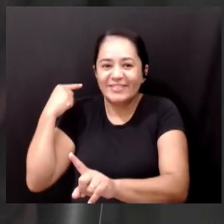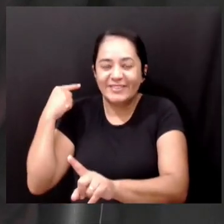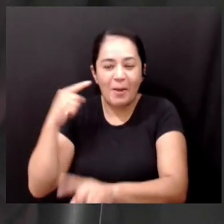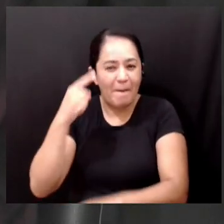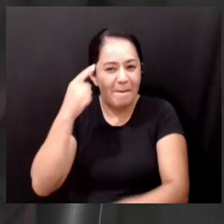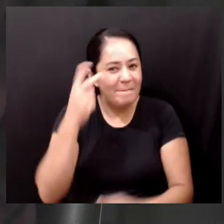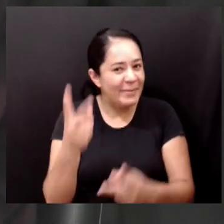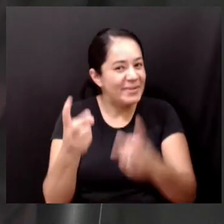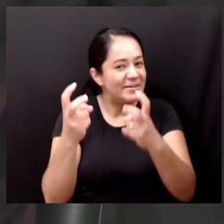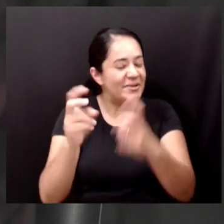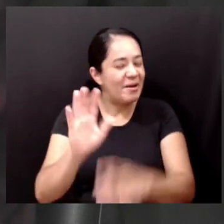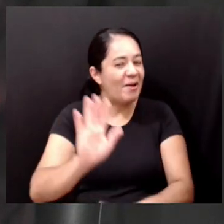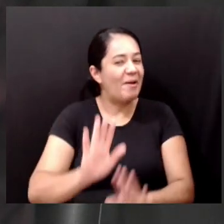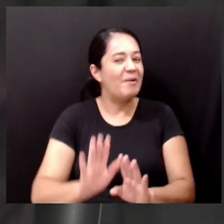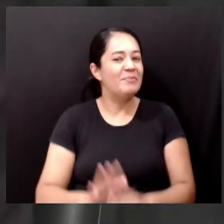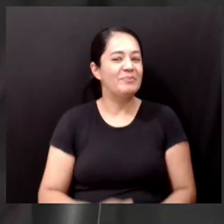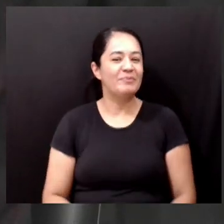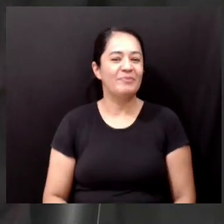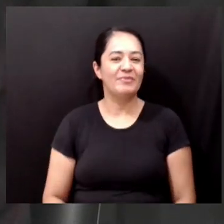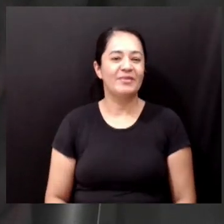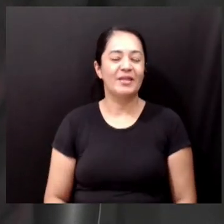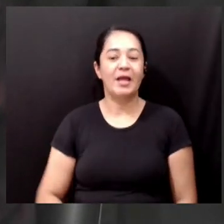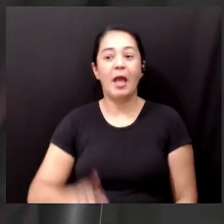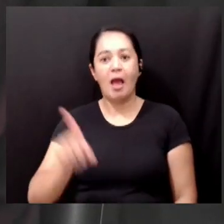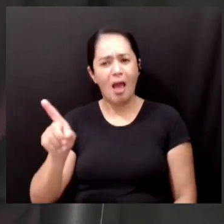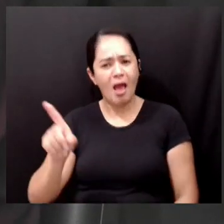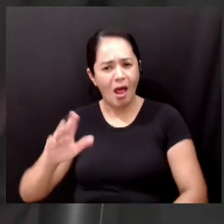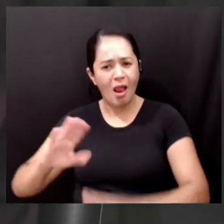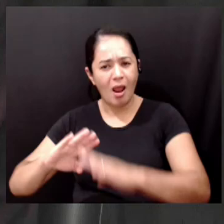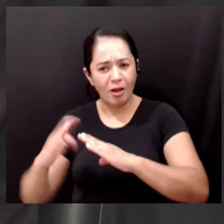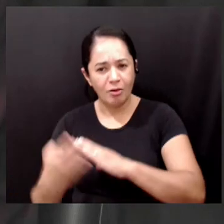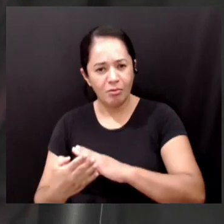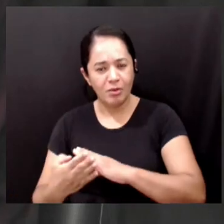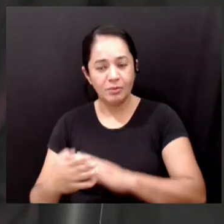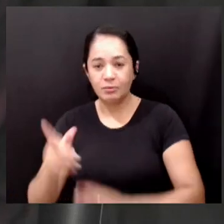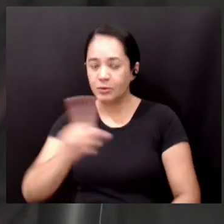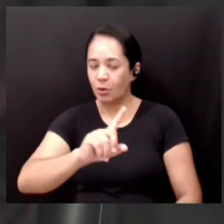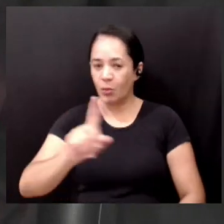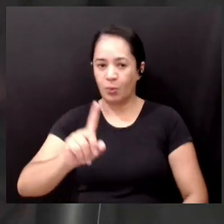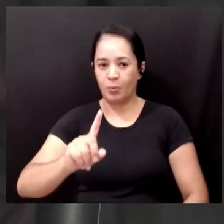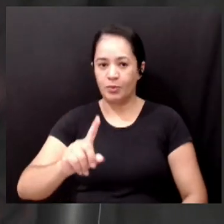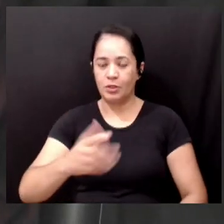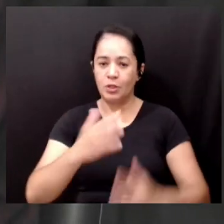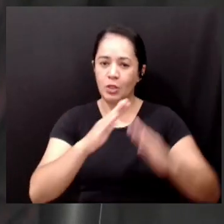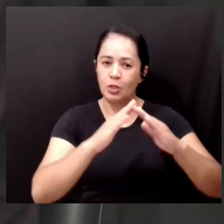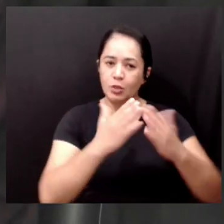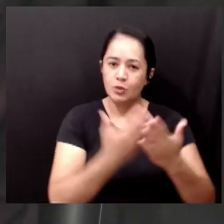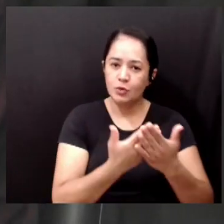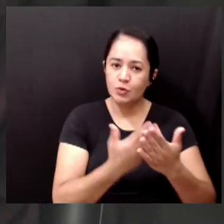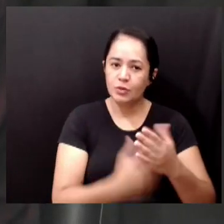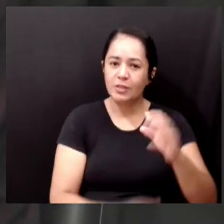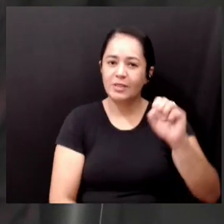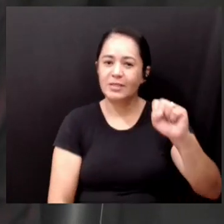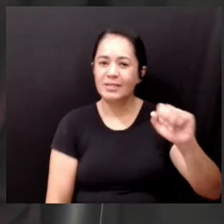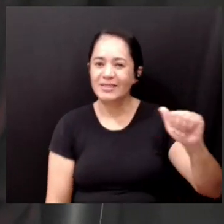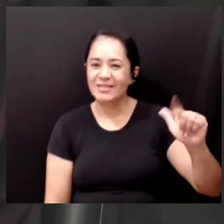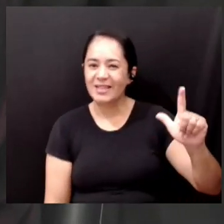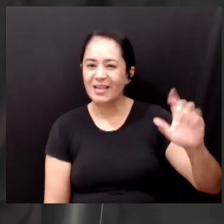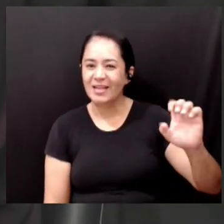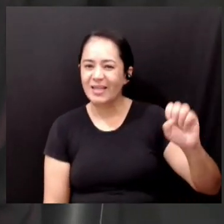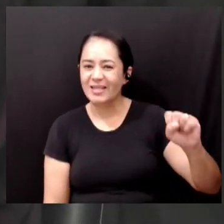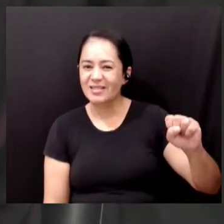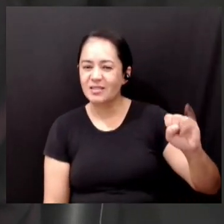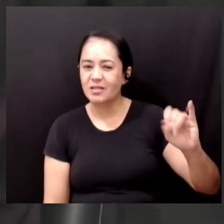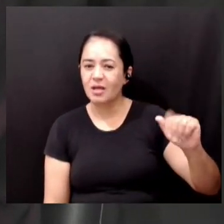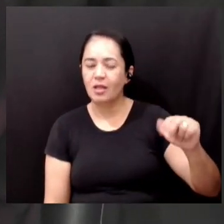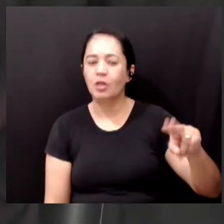mas aí era lá no São Bento mesmo que você estudava ou não? Não, eu estudei no Salesiano São José, Tá. eu comecei a minha